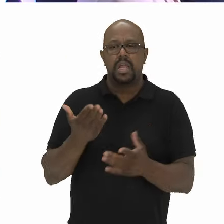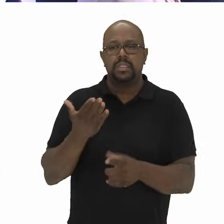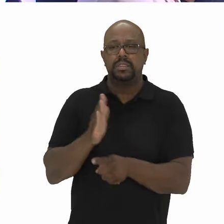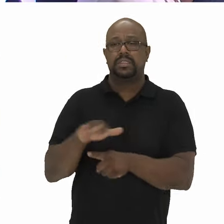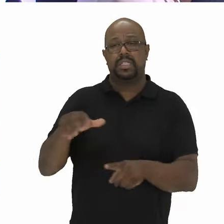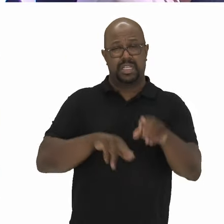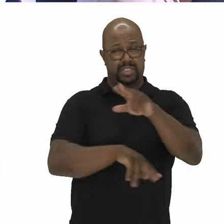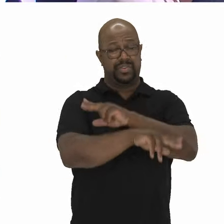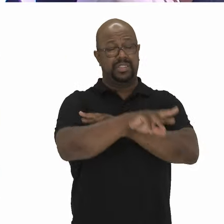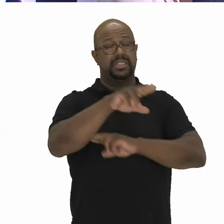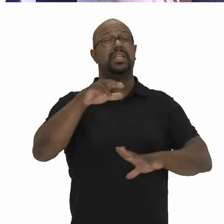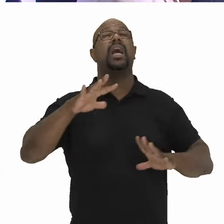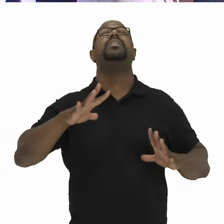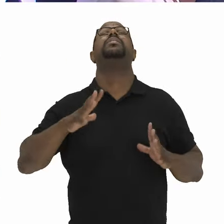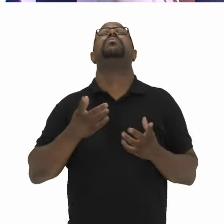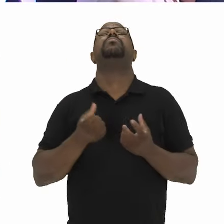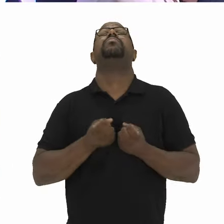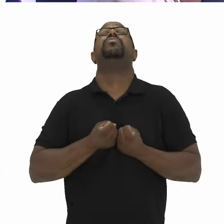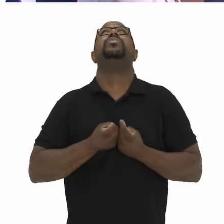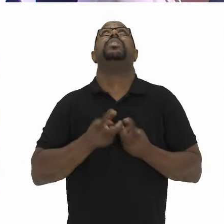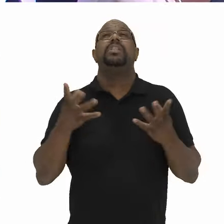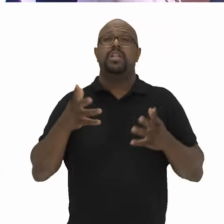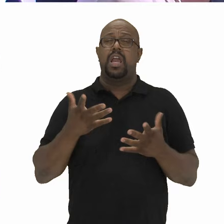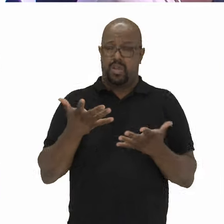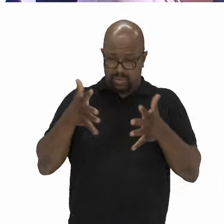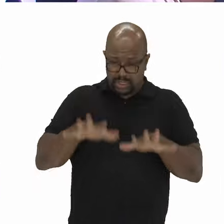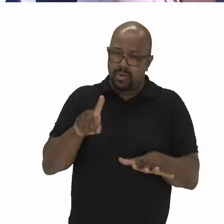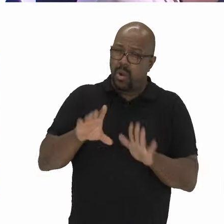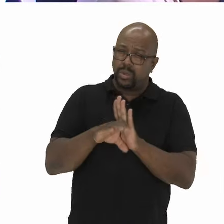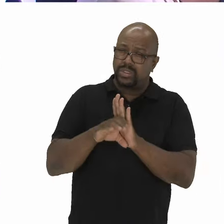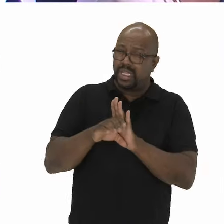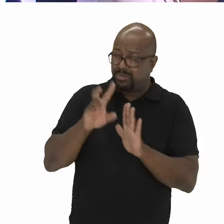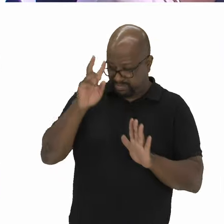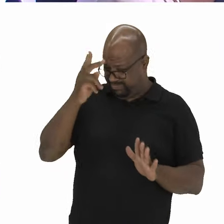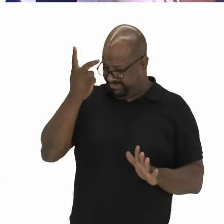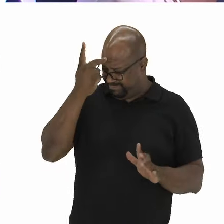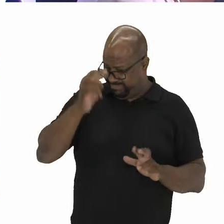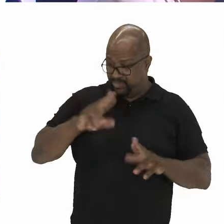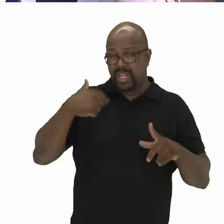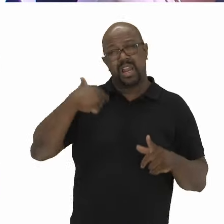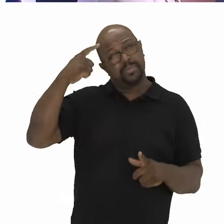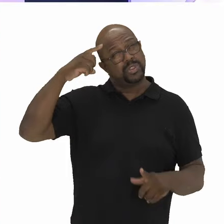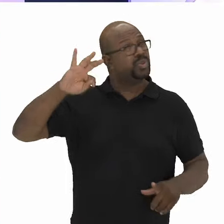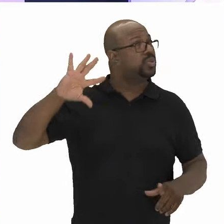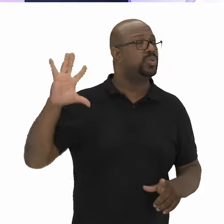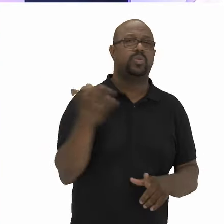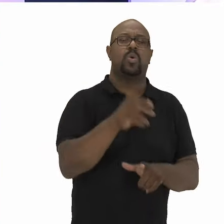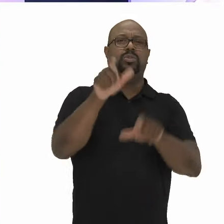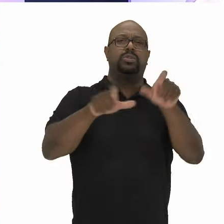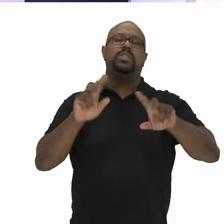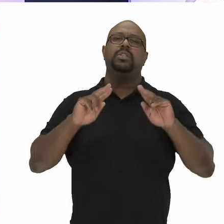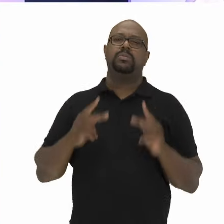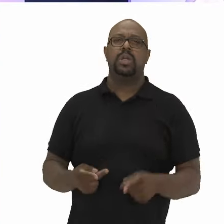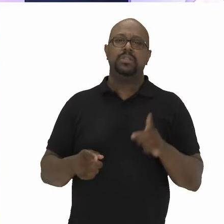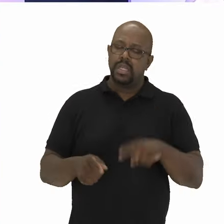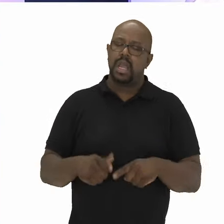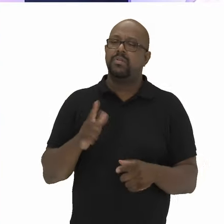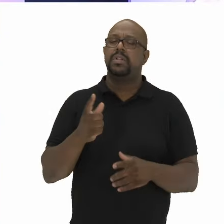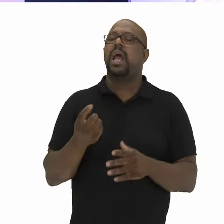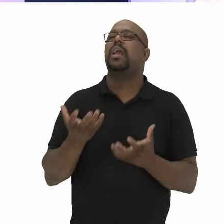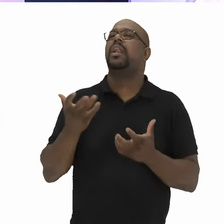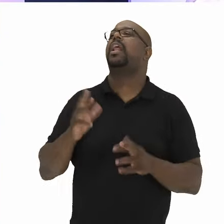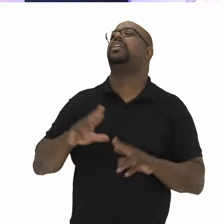dessa diversidade infinita radical a inclusão é conceito radical porque ela pensa em todos os seres humanos É só por